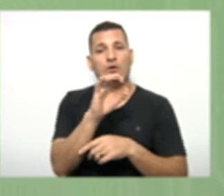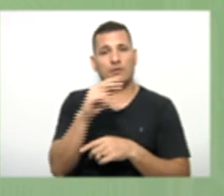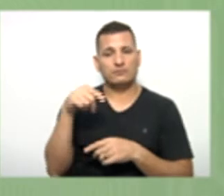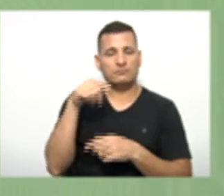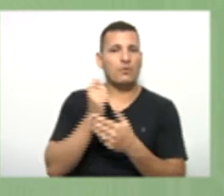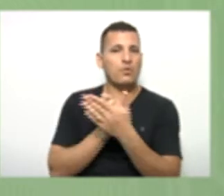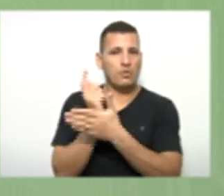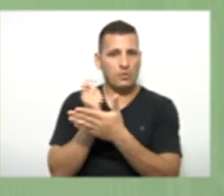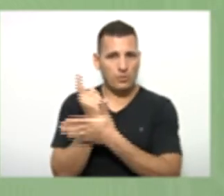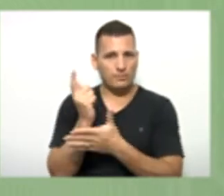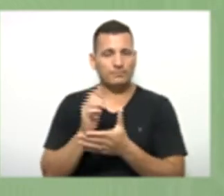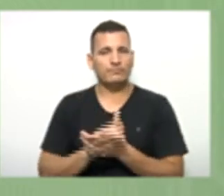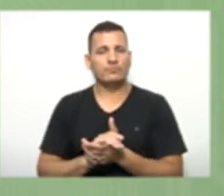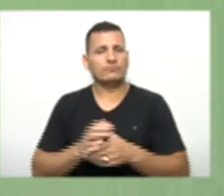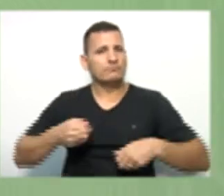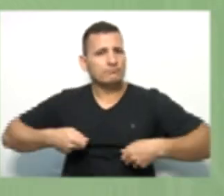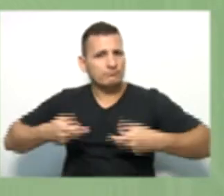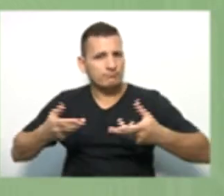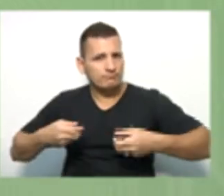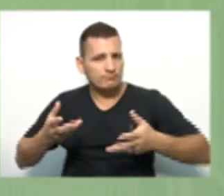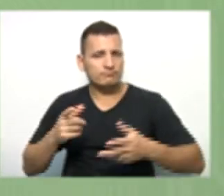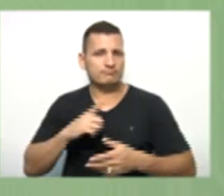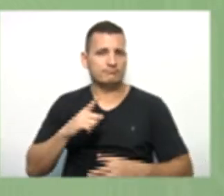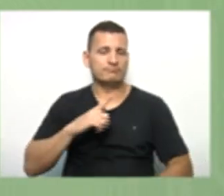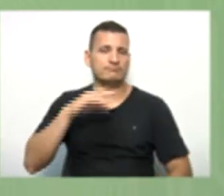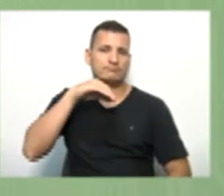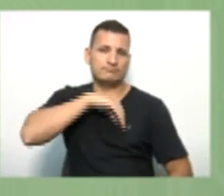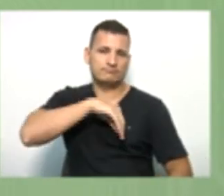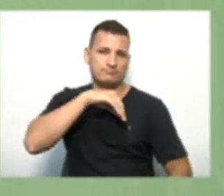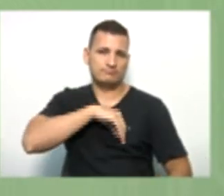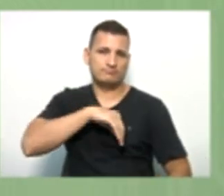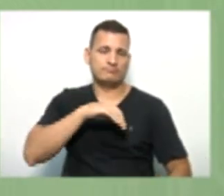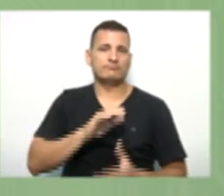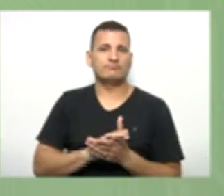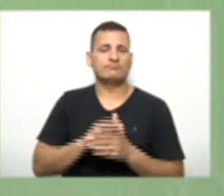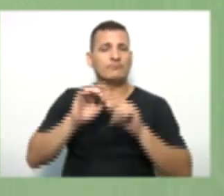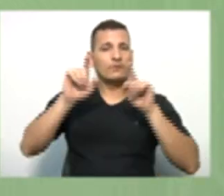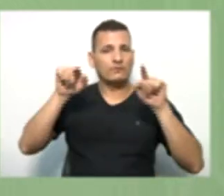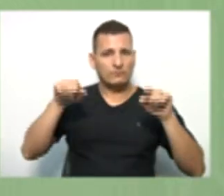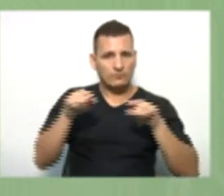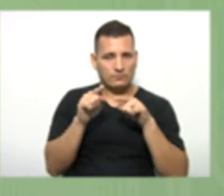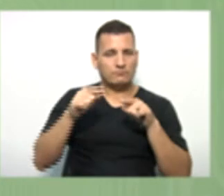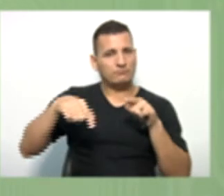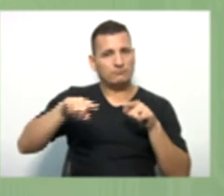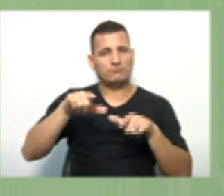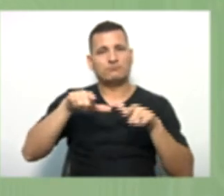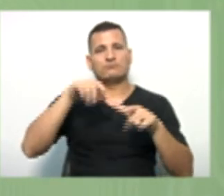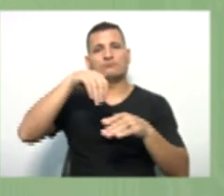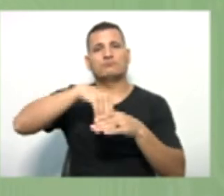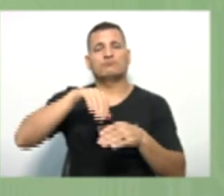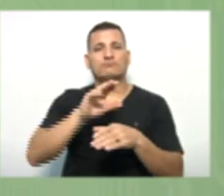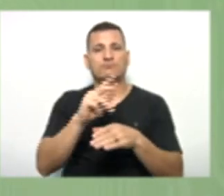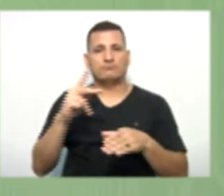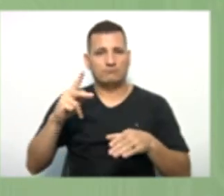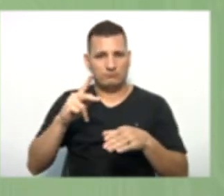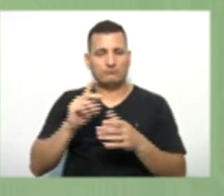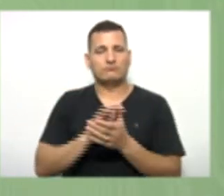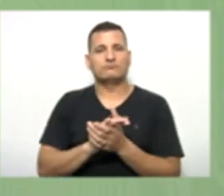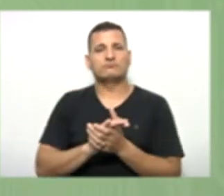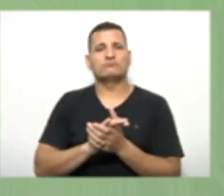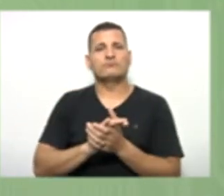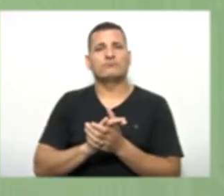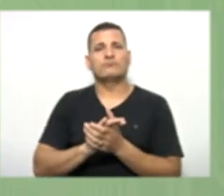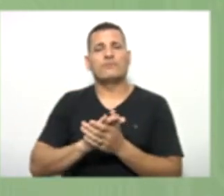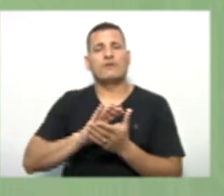são os salários dos funcionários que trabalharam na cooperativa. E, por final, nós temos as sobras. Então,